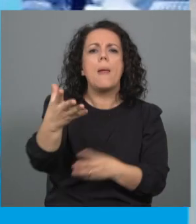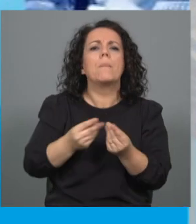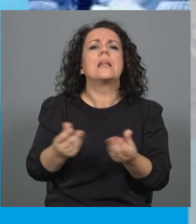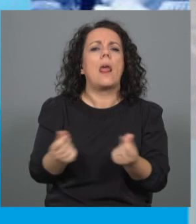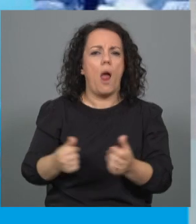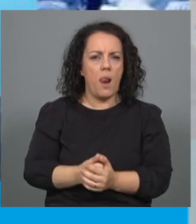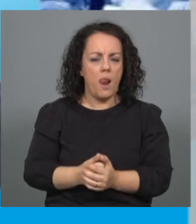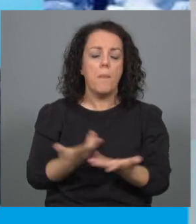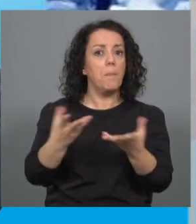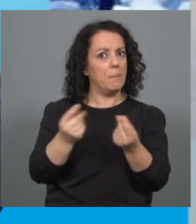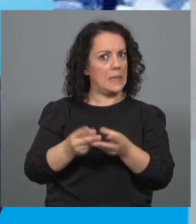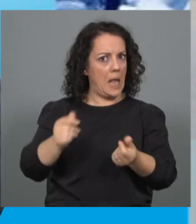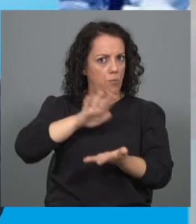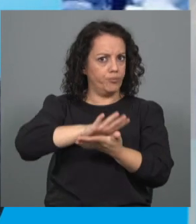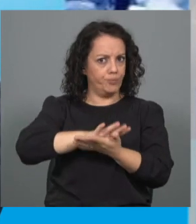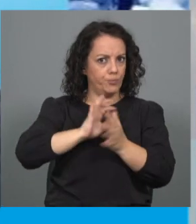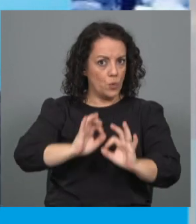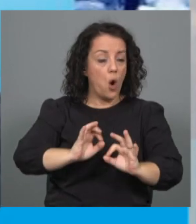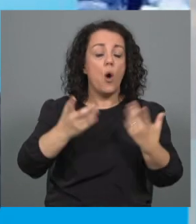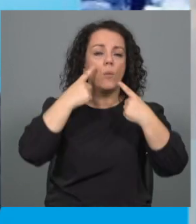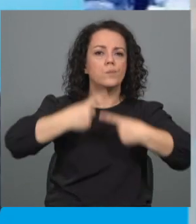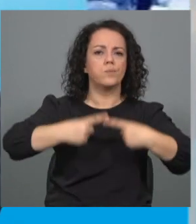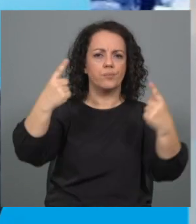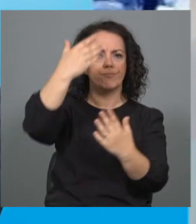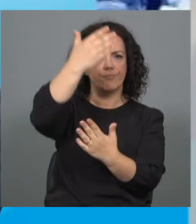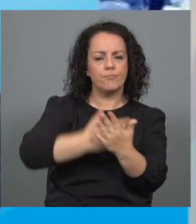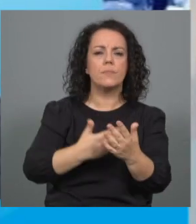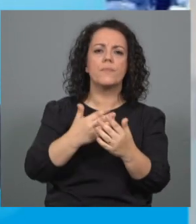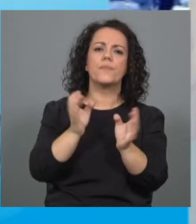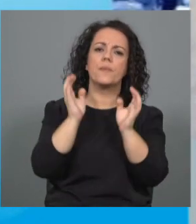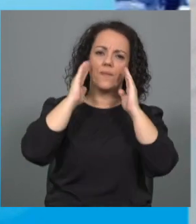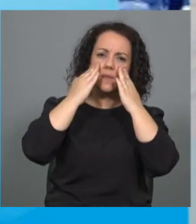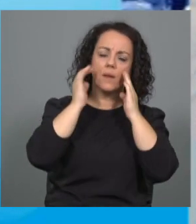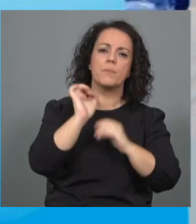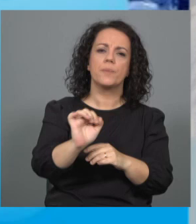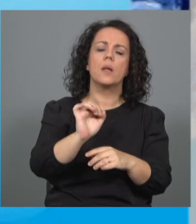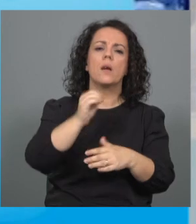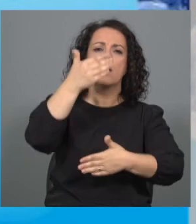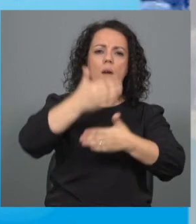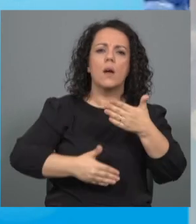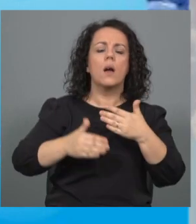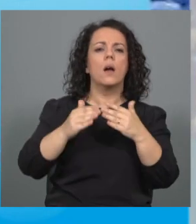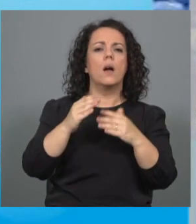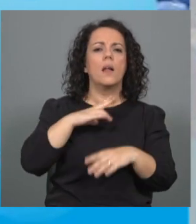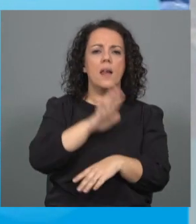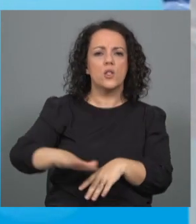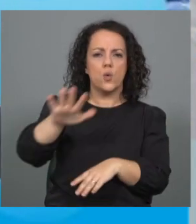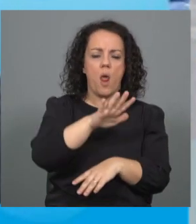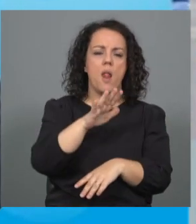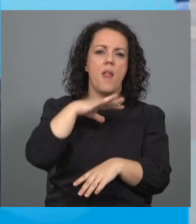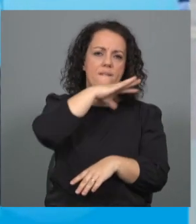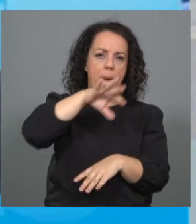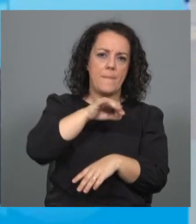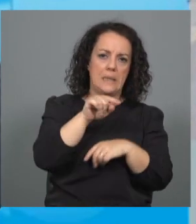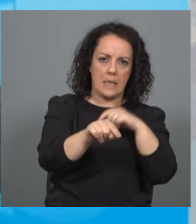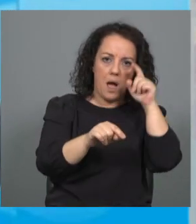estão publicados na página do Facebook do Departamento Nacional da Pastoral Familiar, na página web que foi